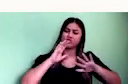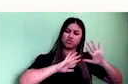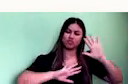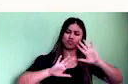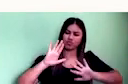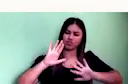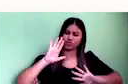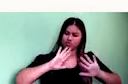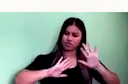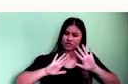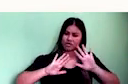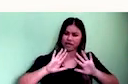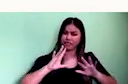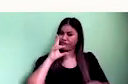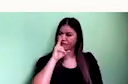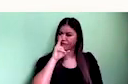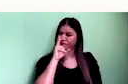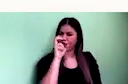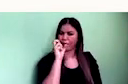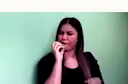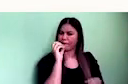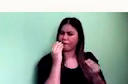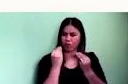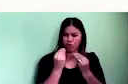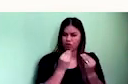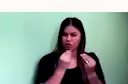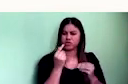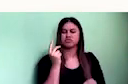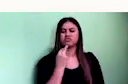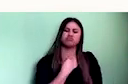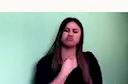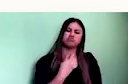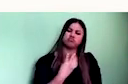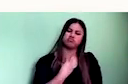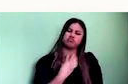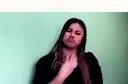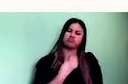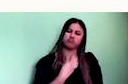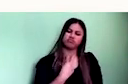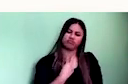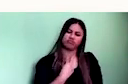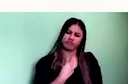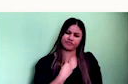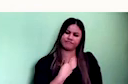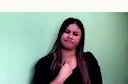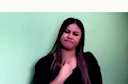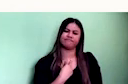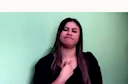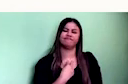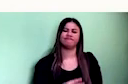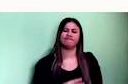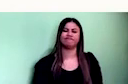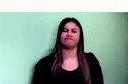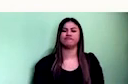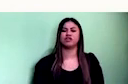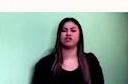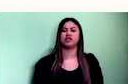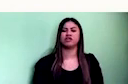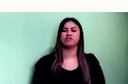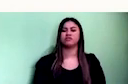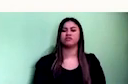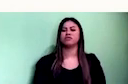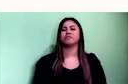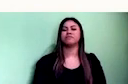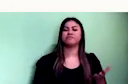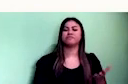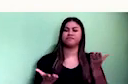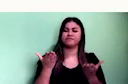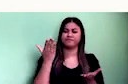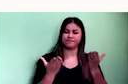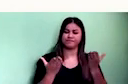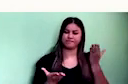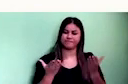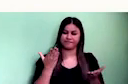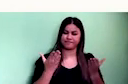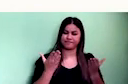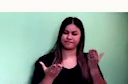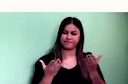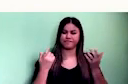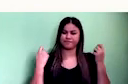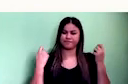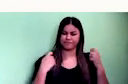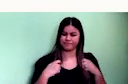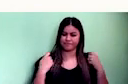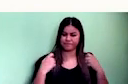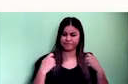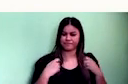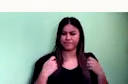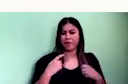em excesso, né? Sempre na vida tudo no caminho do meio, né? Um equilíbrio. Então, também não adianta, eu uso uma